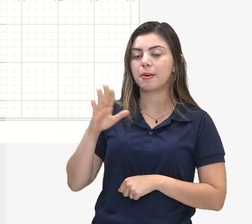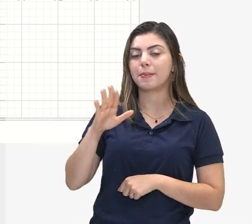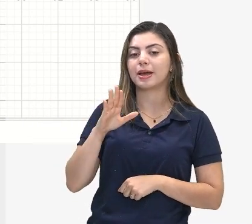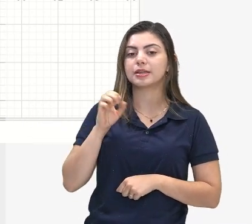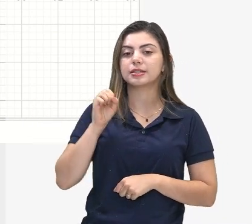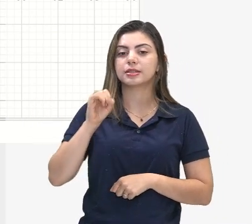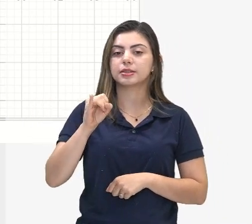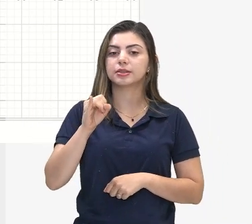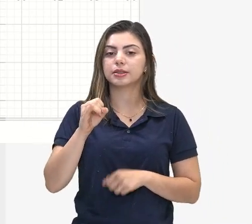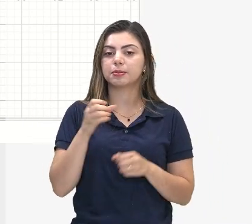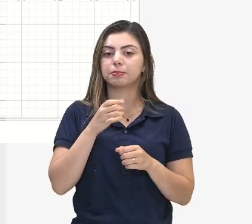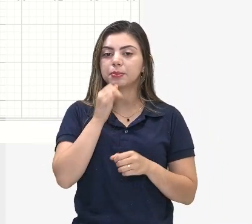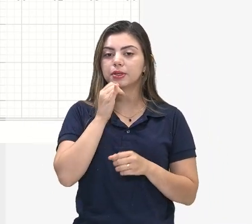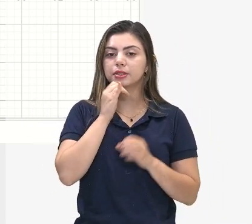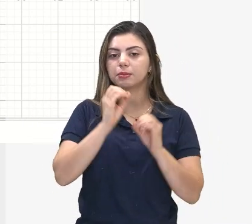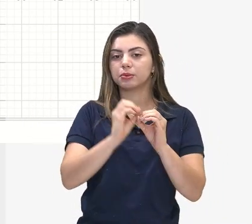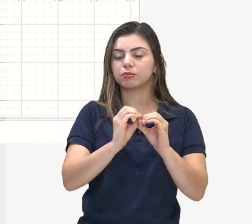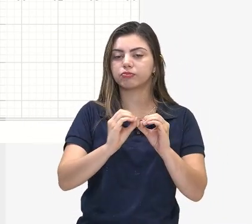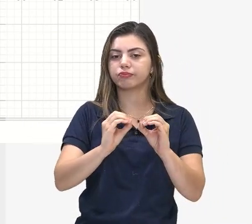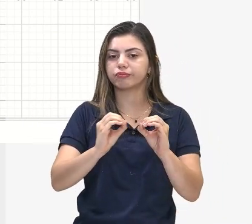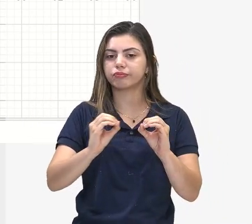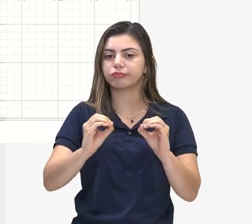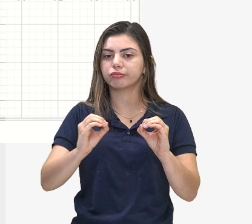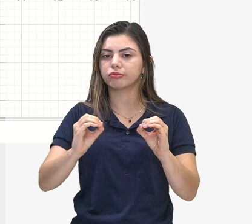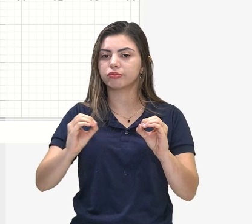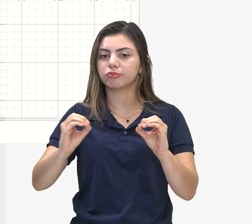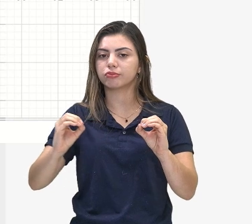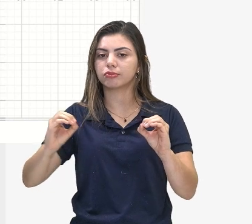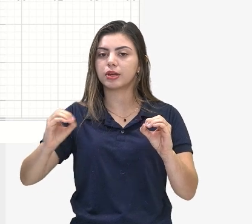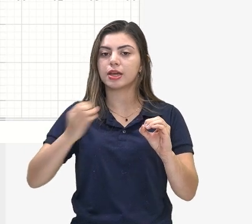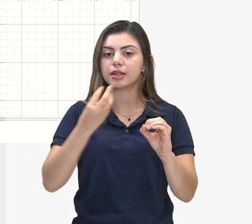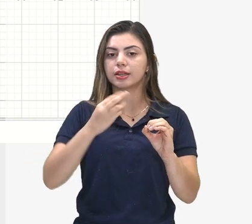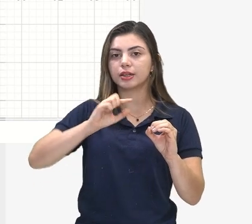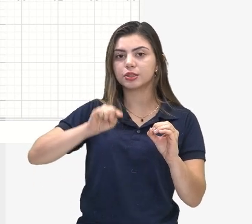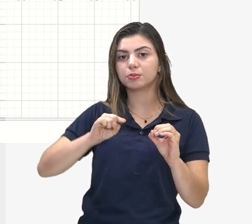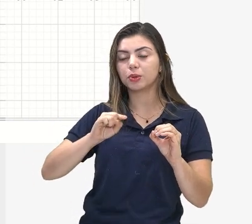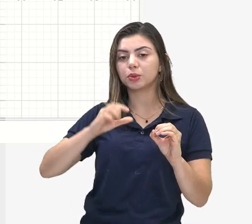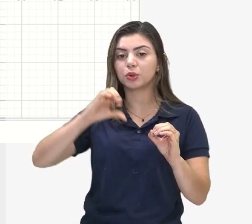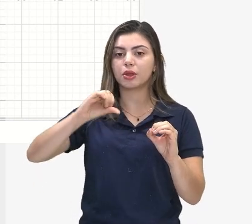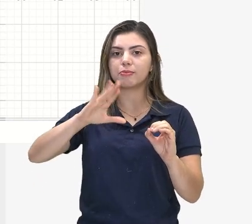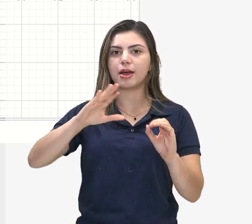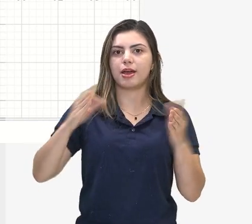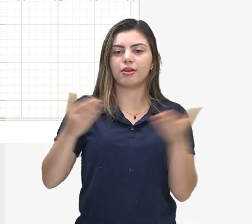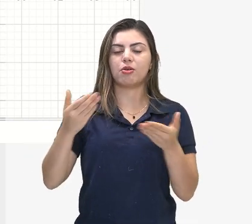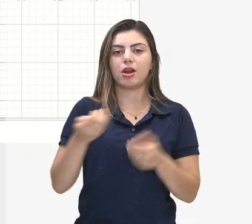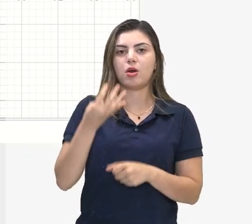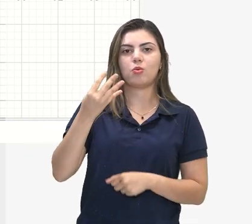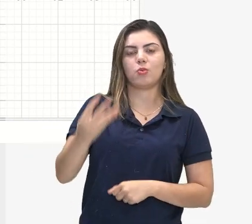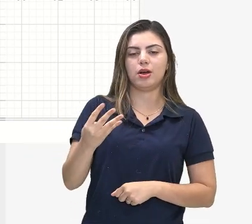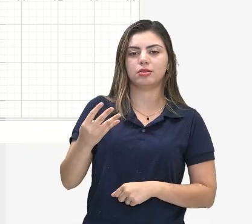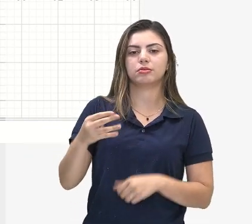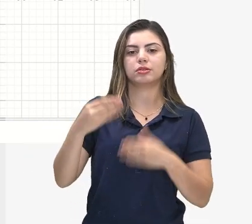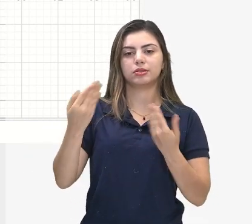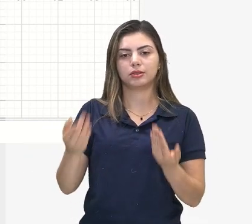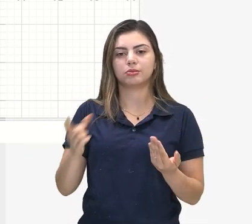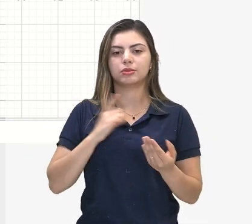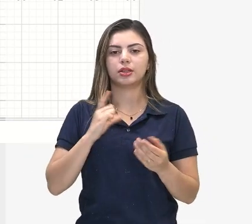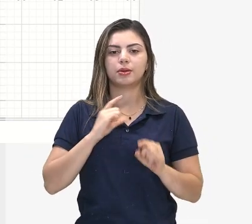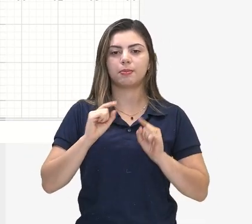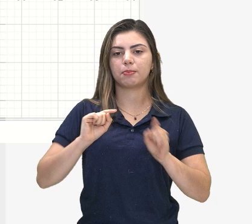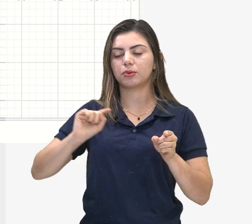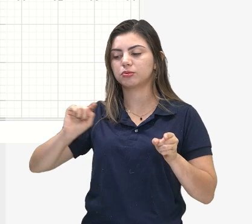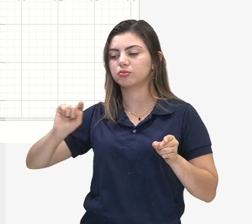aproximando, 3,8, 3,9, ainda não encostou. 4. A distância entre os centros é igual a